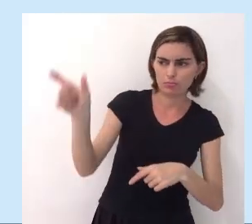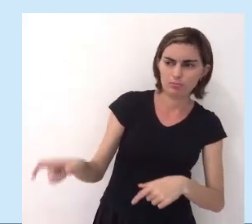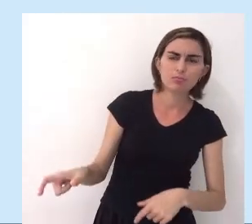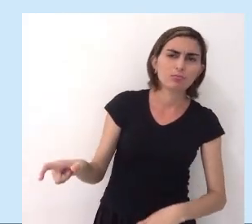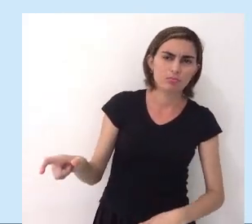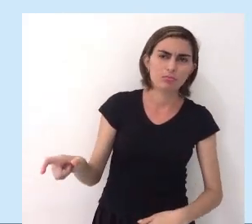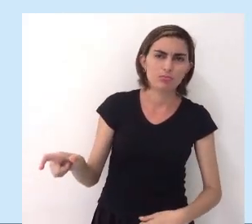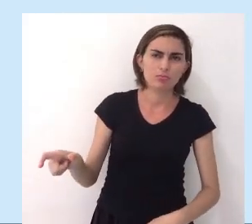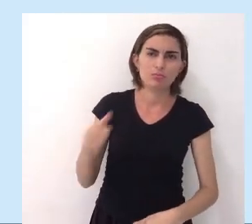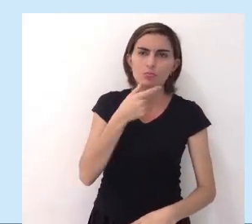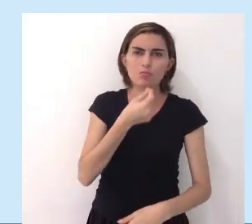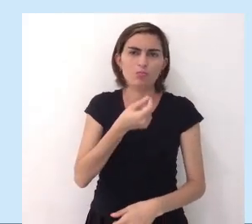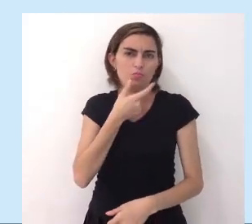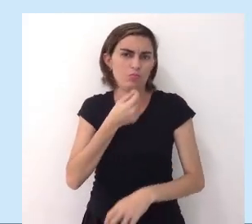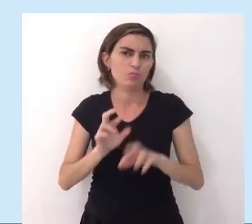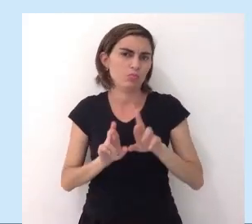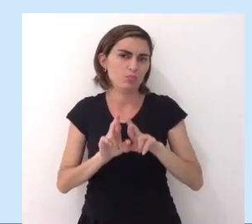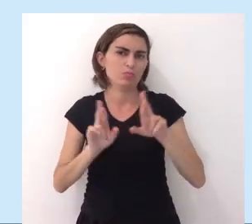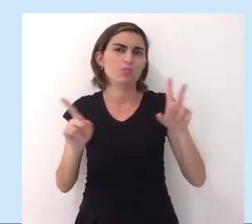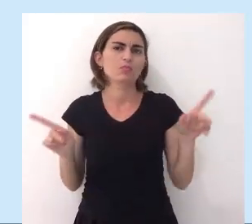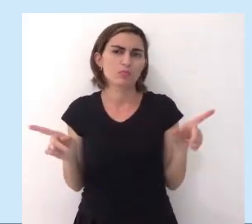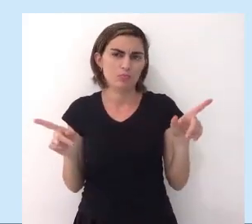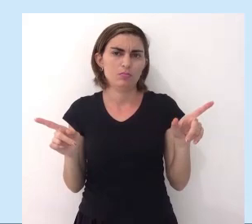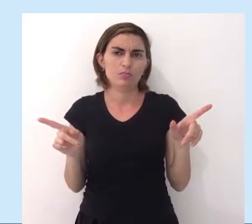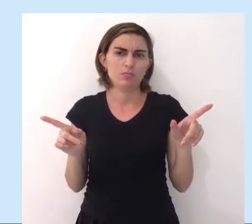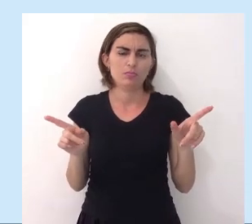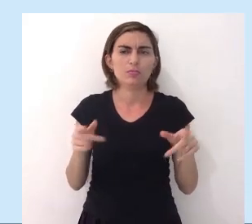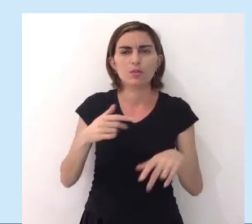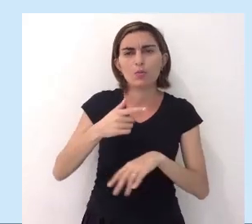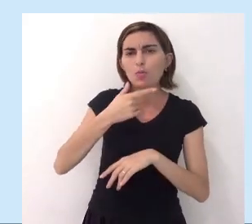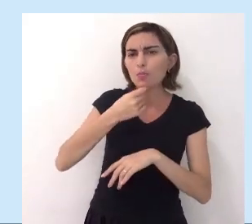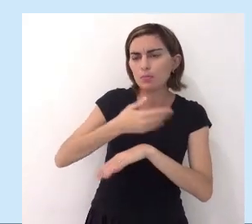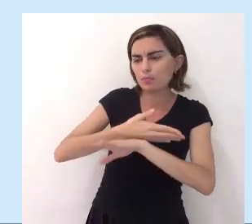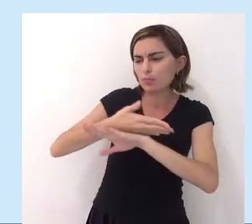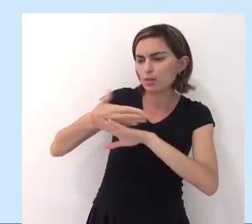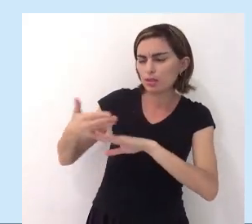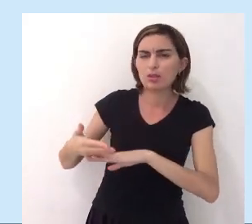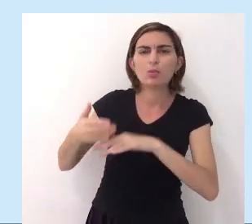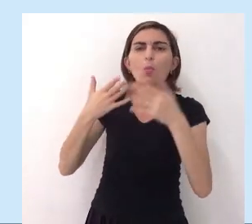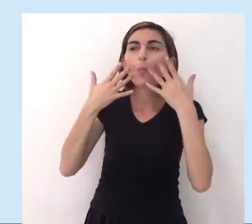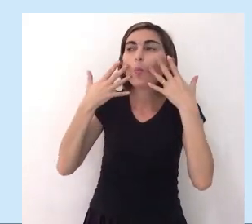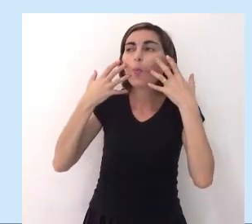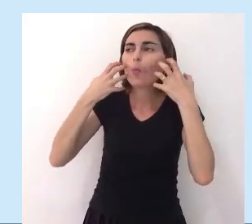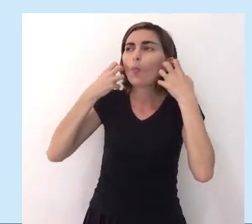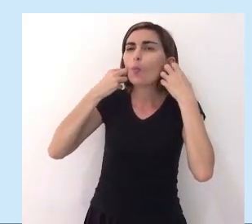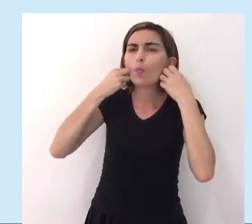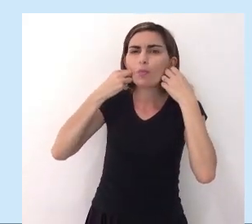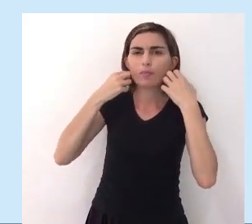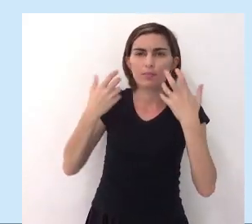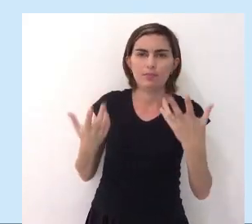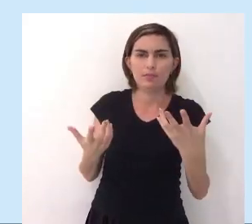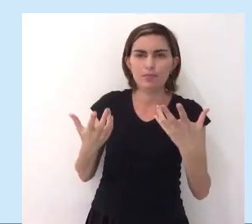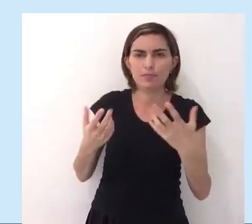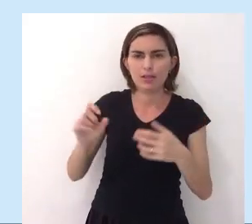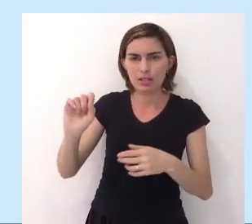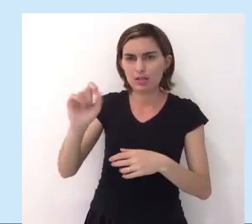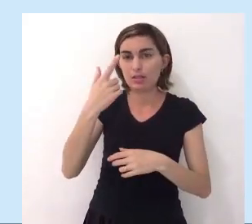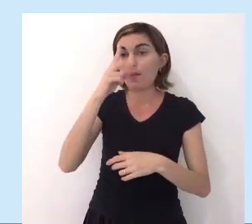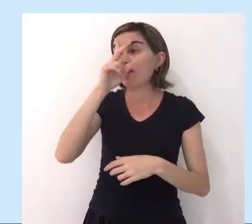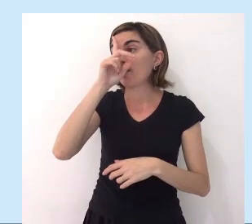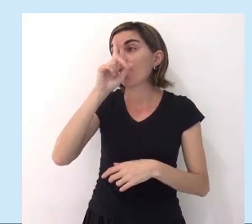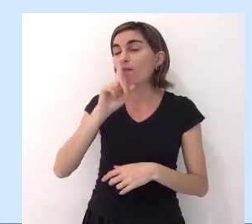né, aquele homem diferente, aquele homem branco, pálido, né, queimado do sol muitas vezes, né,